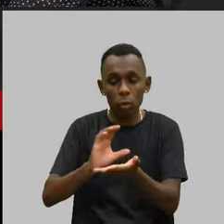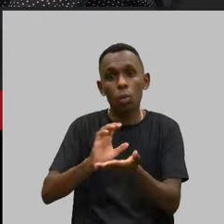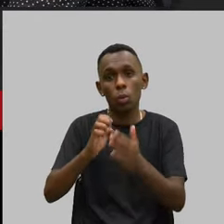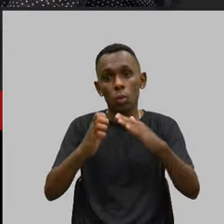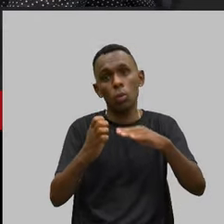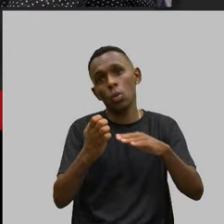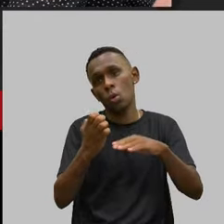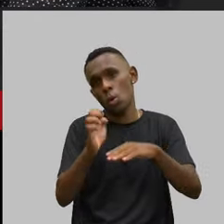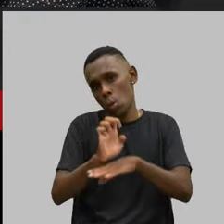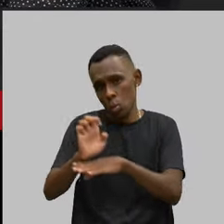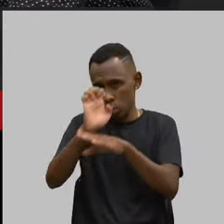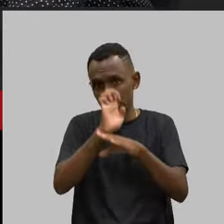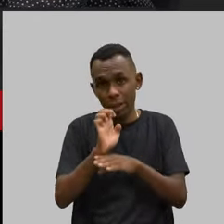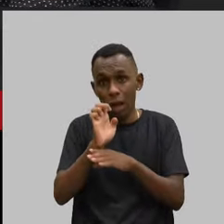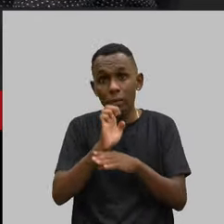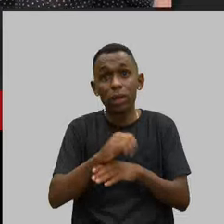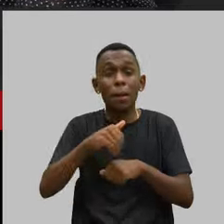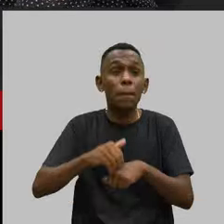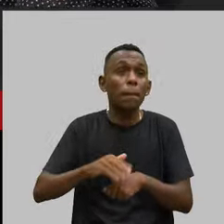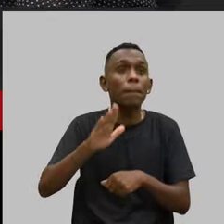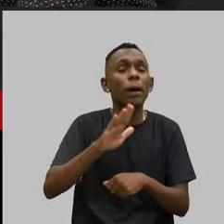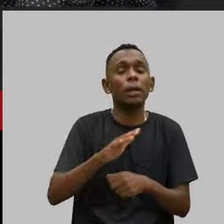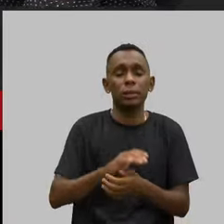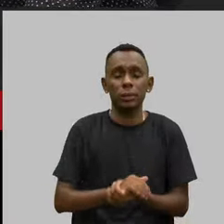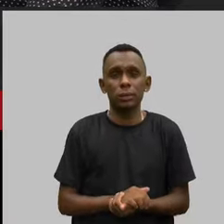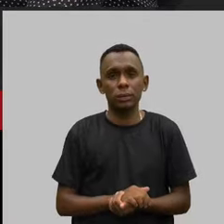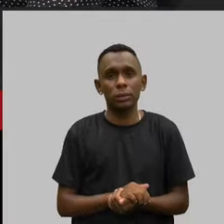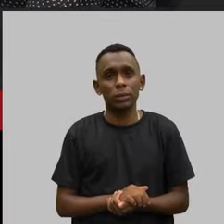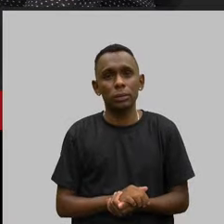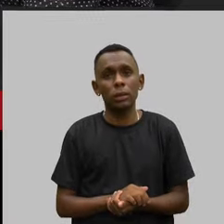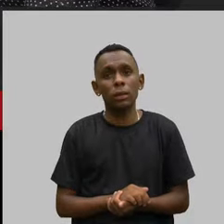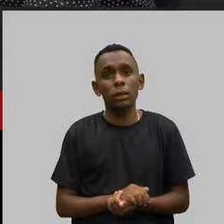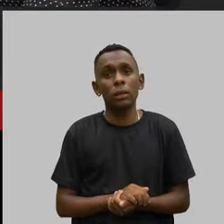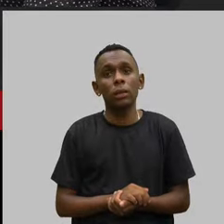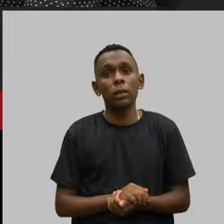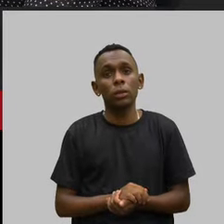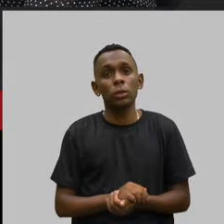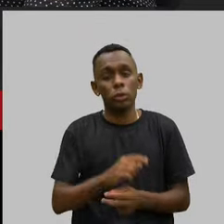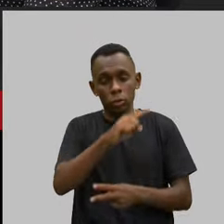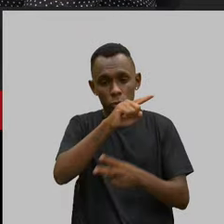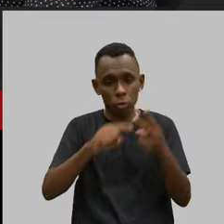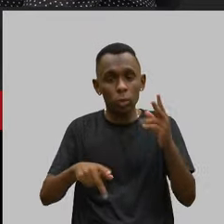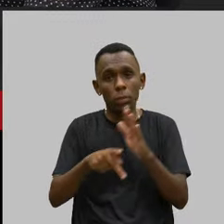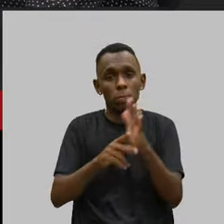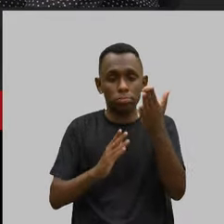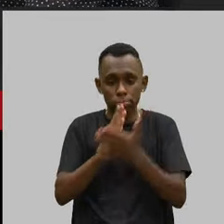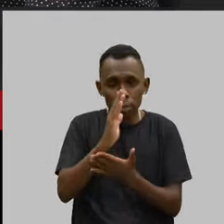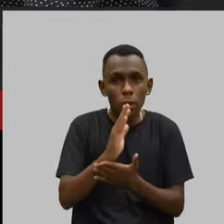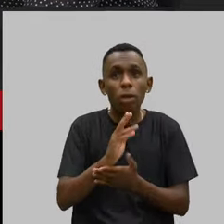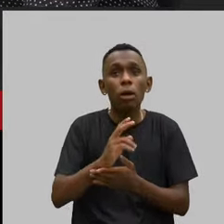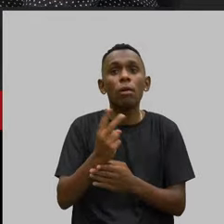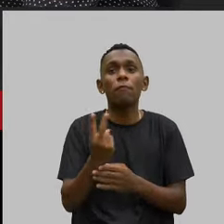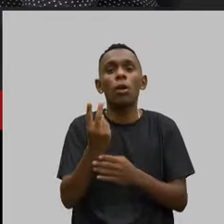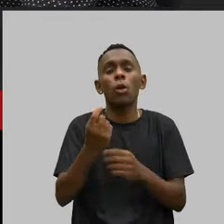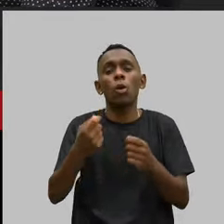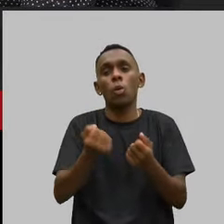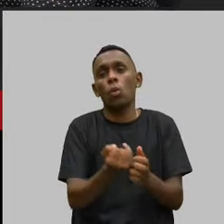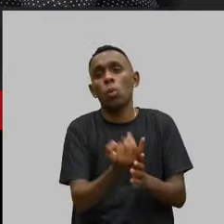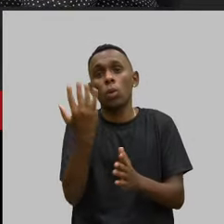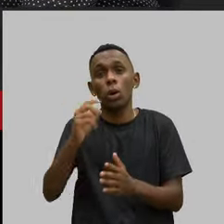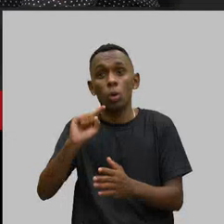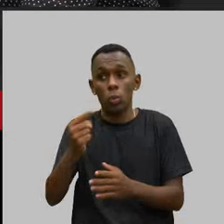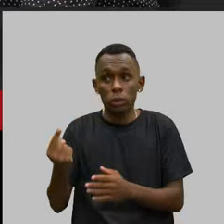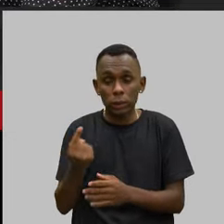de ativo imobiliário mais de 106 milhões a gente teve duas concessões onerosas com valor agregado de 11.000 mensais o que